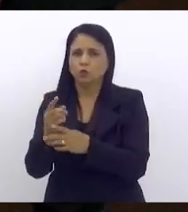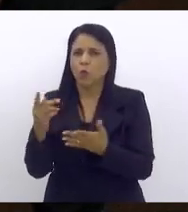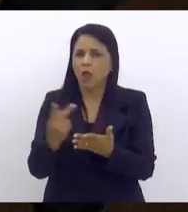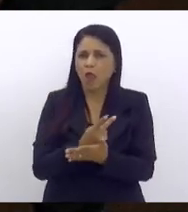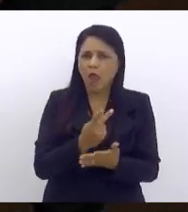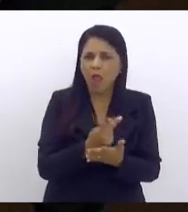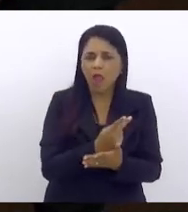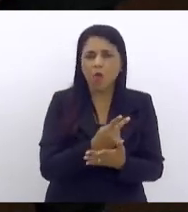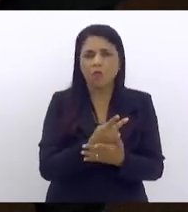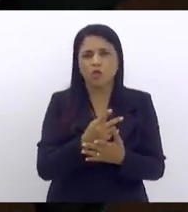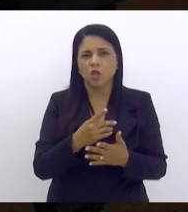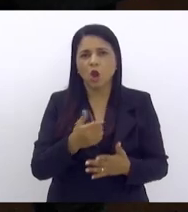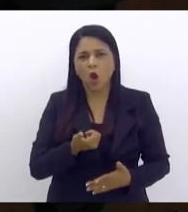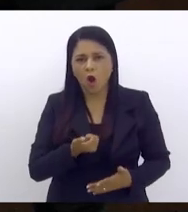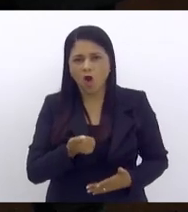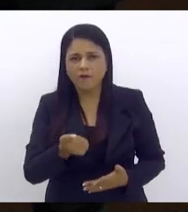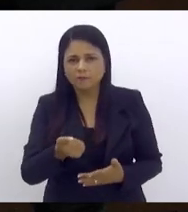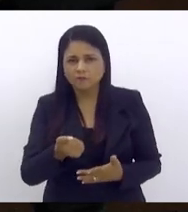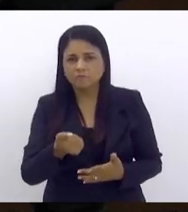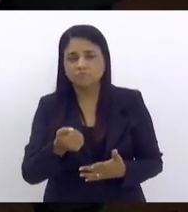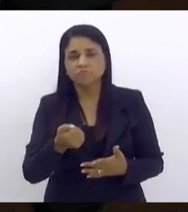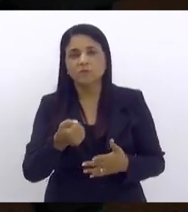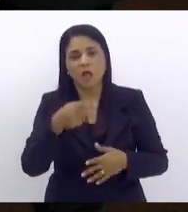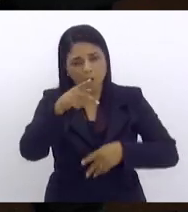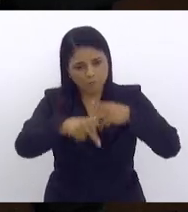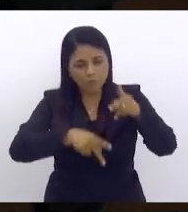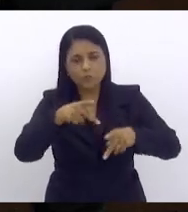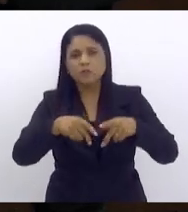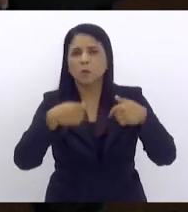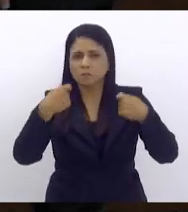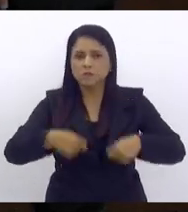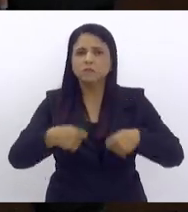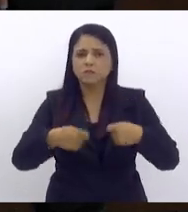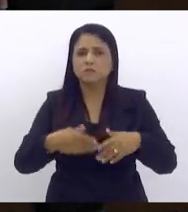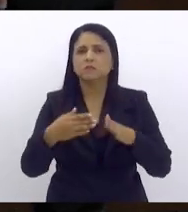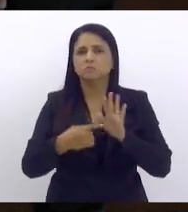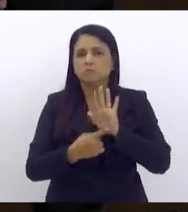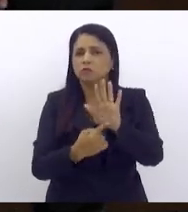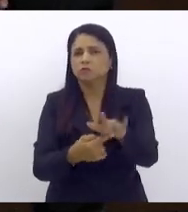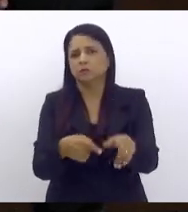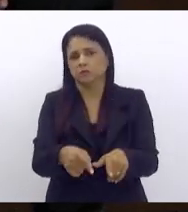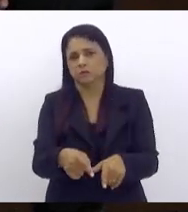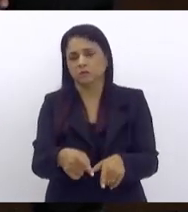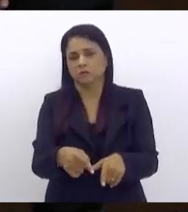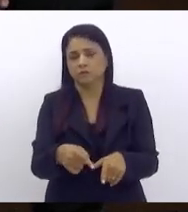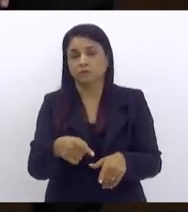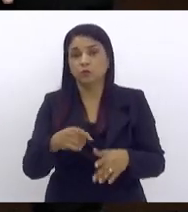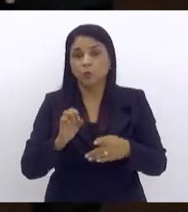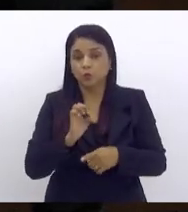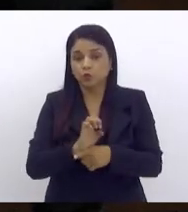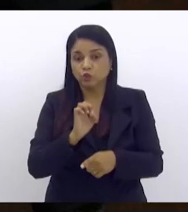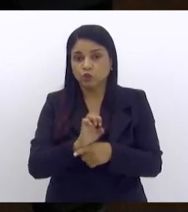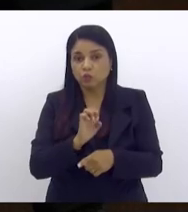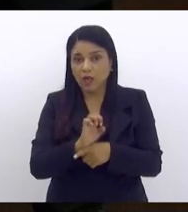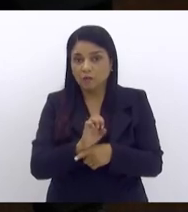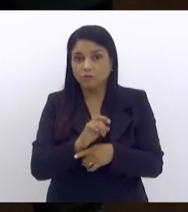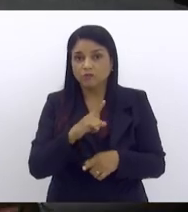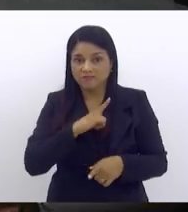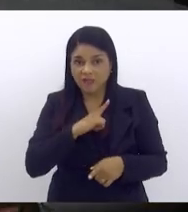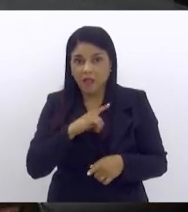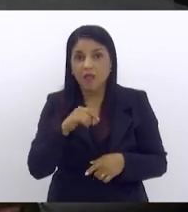eu faço a população saber, porque é dinheiro do povo. Isso aqui não é dinheiro do Estado, não. Porque o Estado não produz nada. Tudo que ele tem é dinheiro do